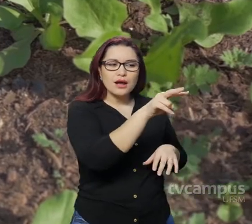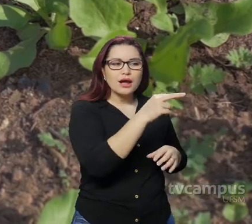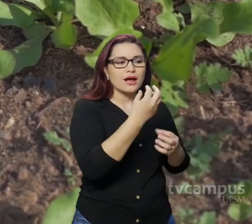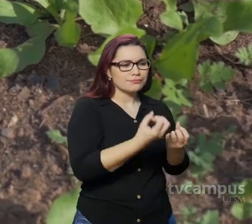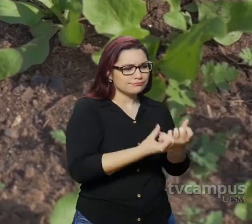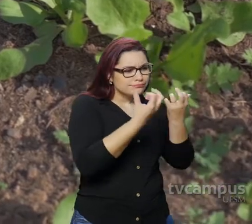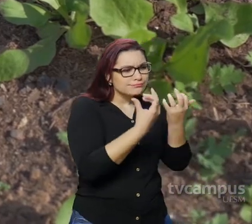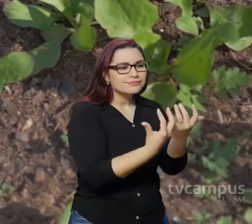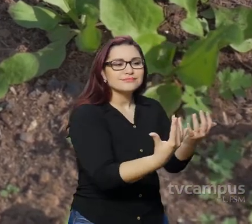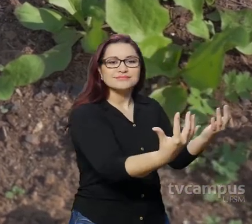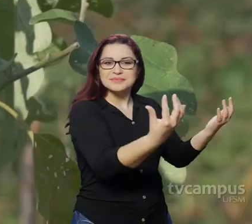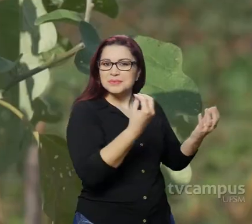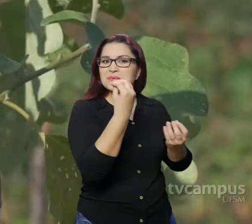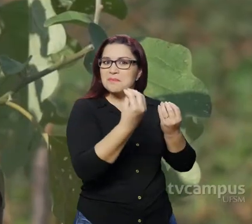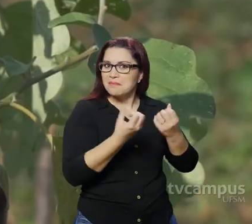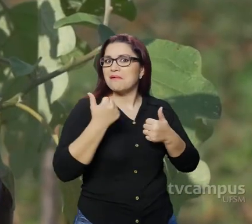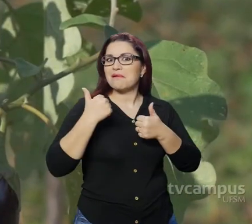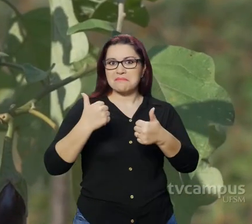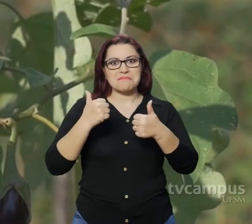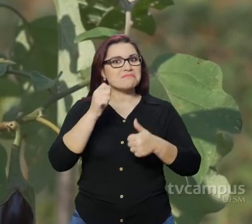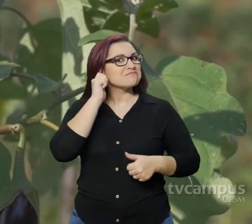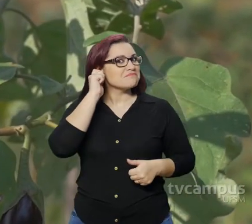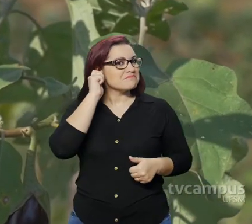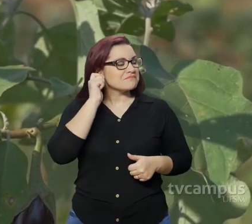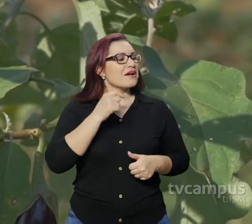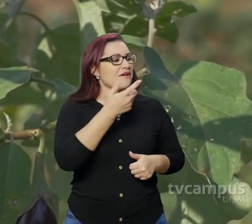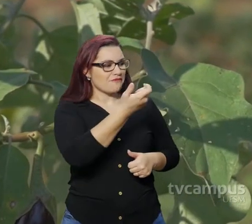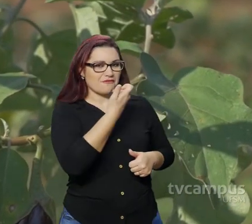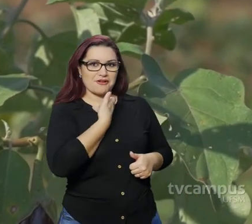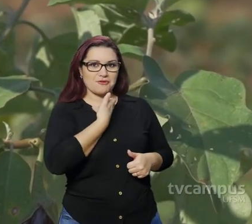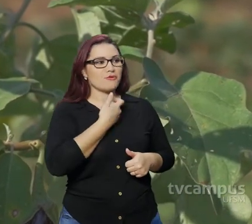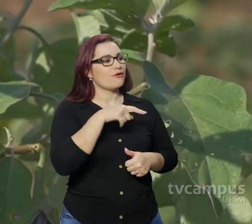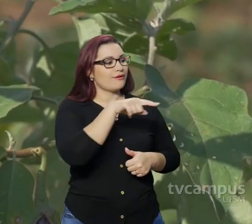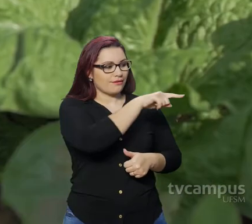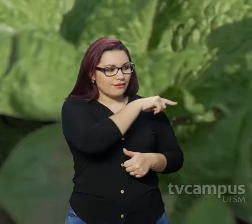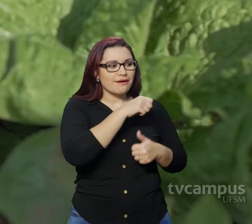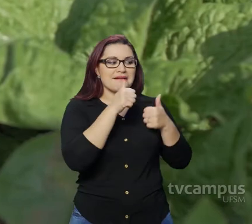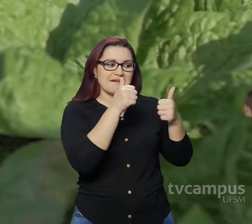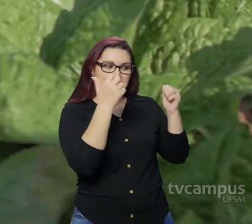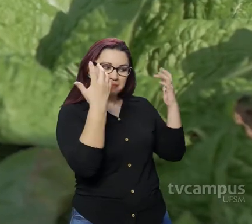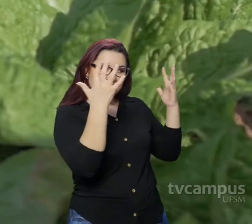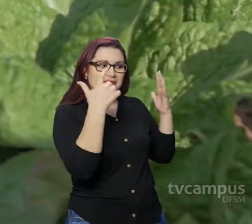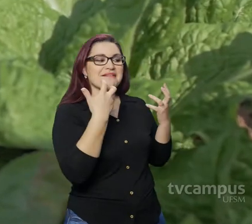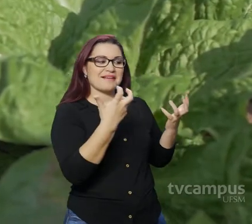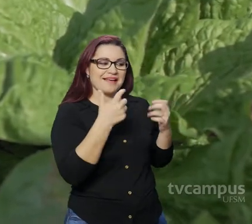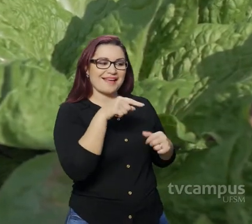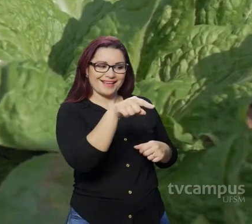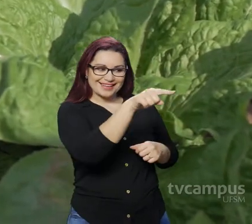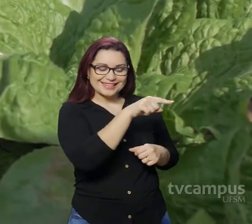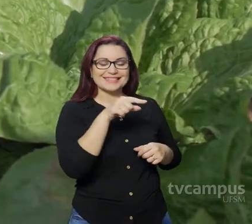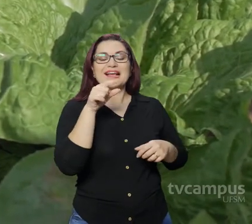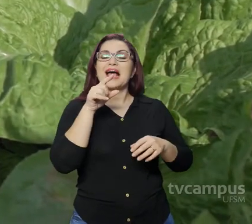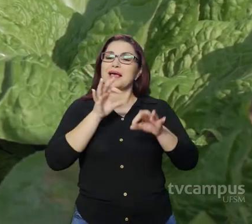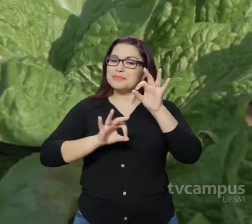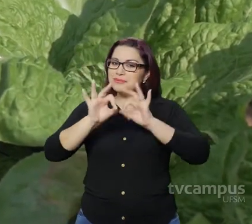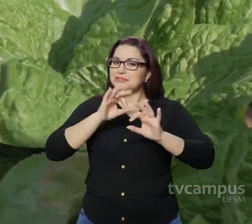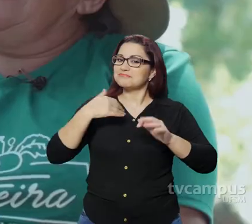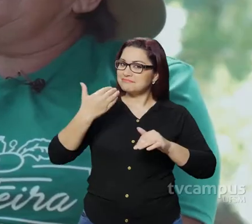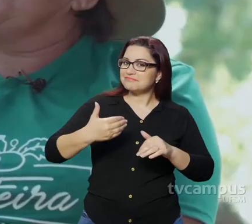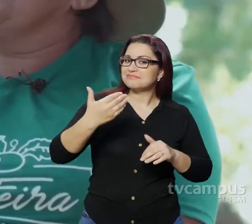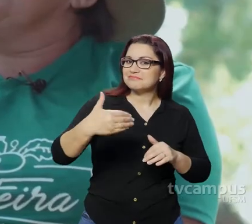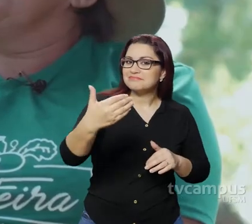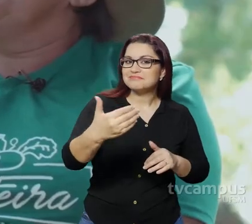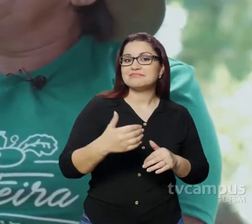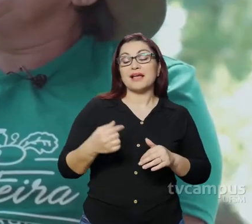de coisas, né? Um pouquinho de tudo, né? De coisas assim. Aí levaram o projeto para adiante, né? Levaram para lá e